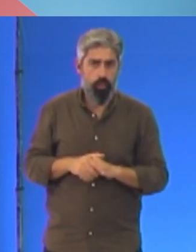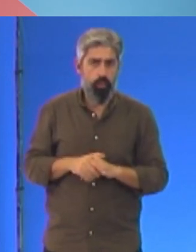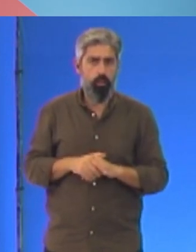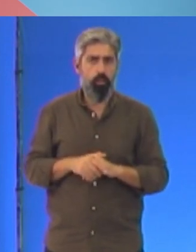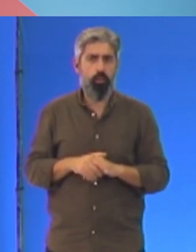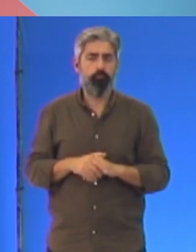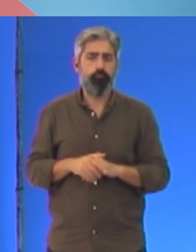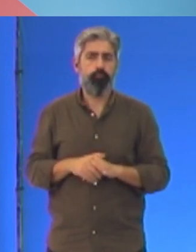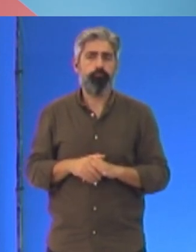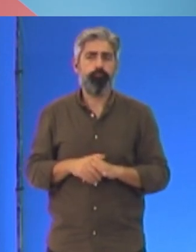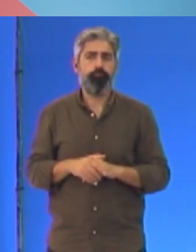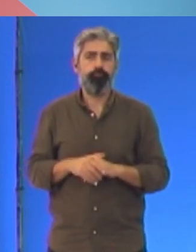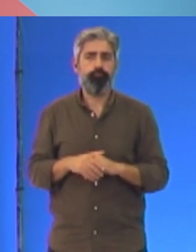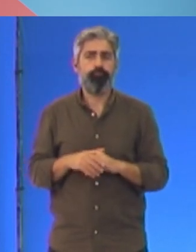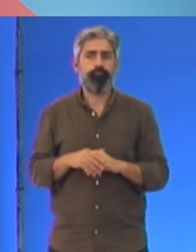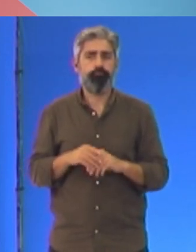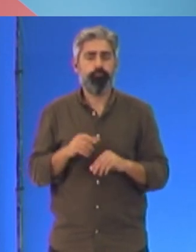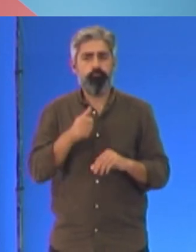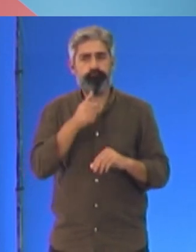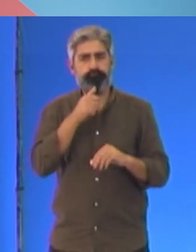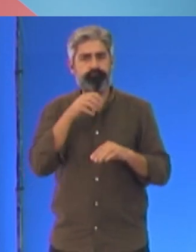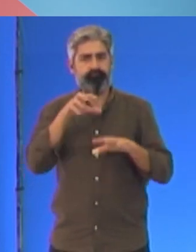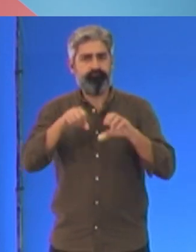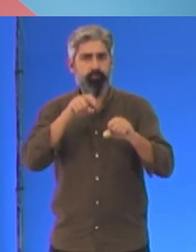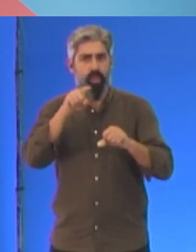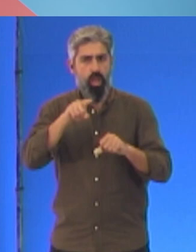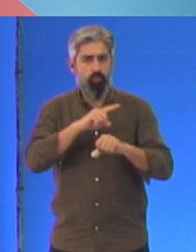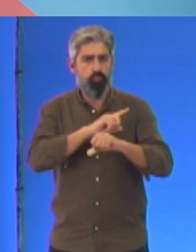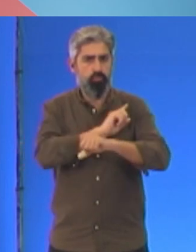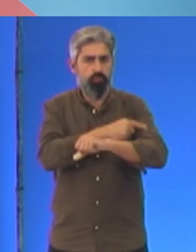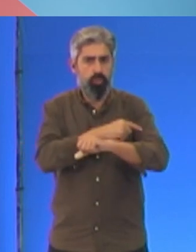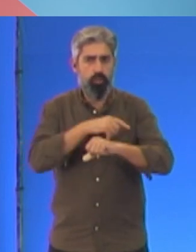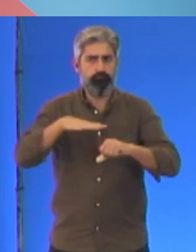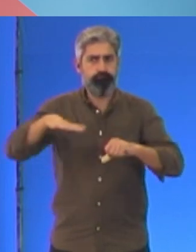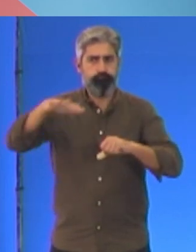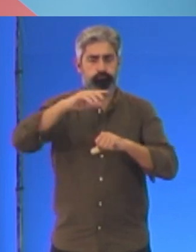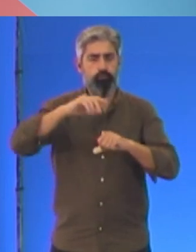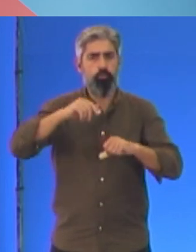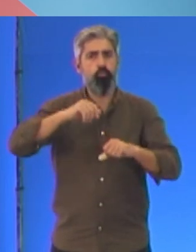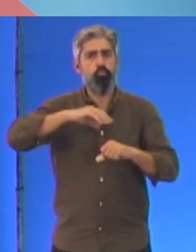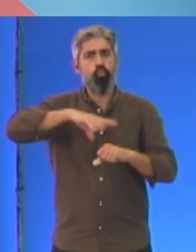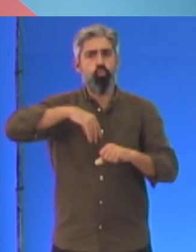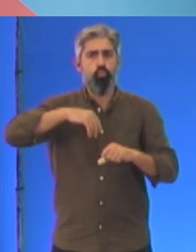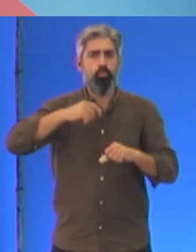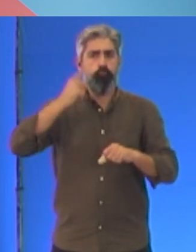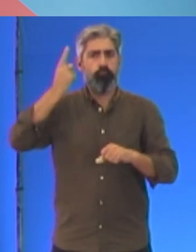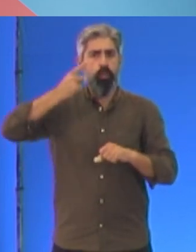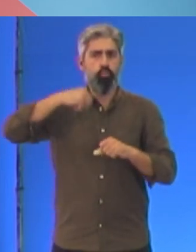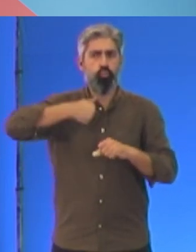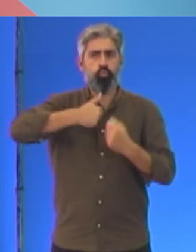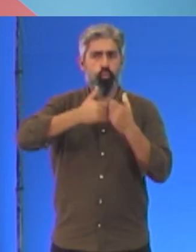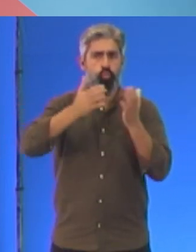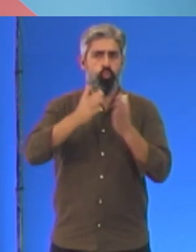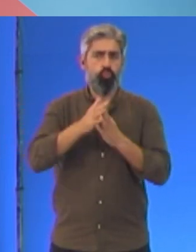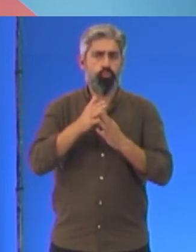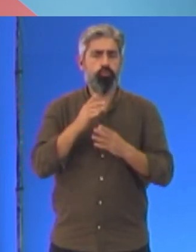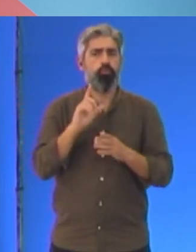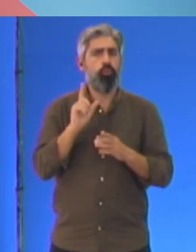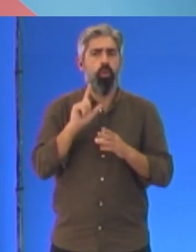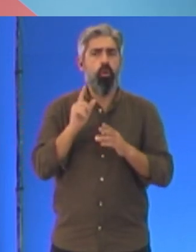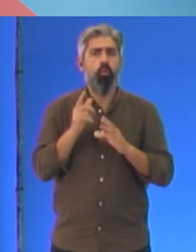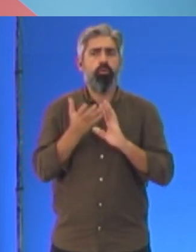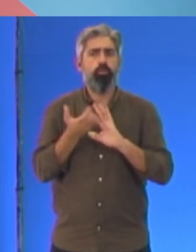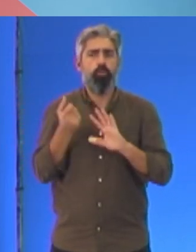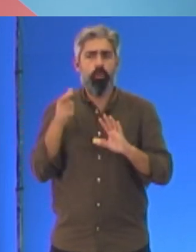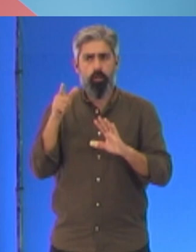considerar que há imperialismos ou potências que disputam a hegemonia Mundial não retiram os Estados Unidos e